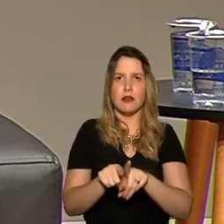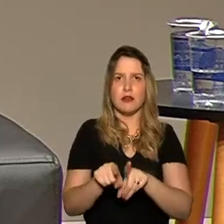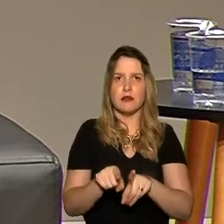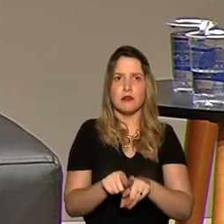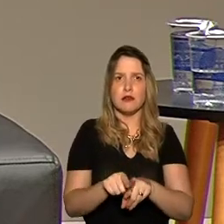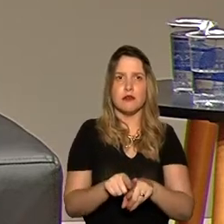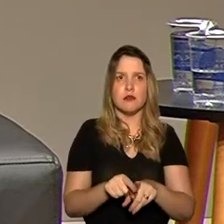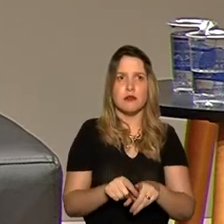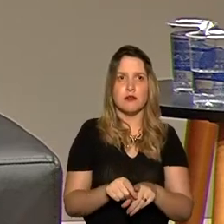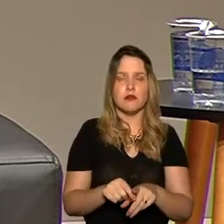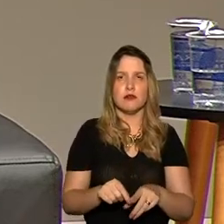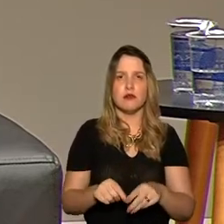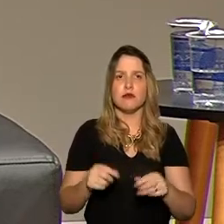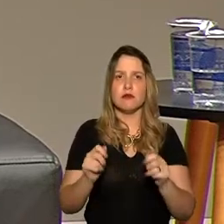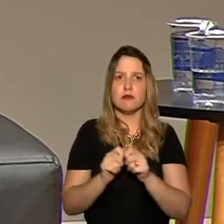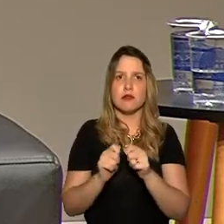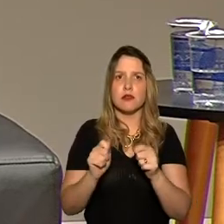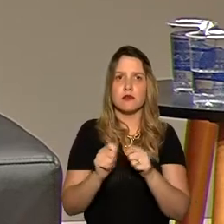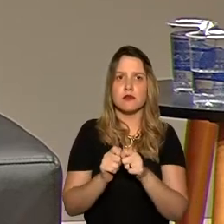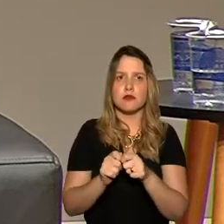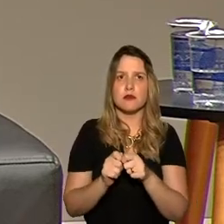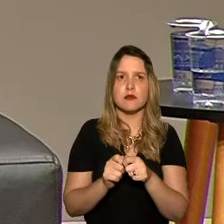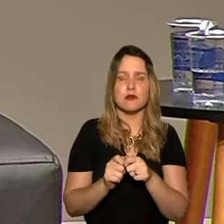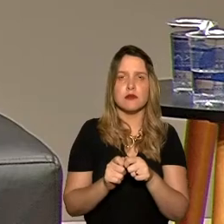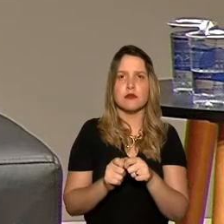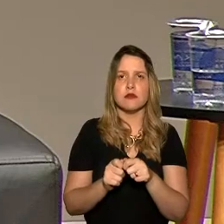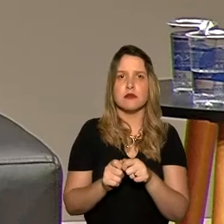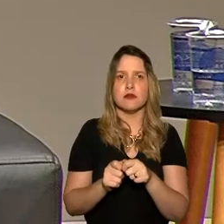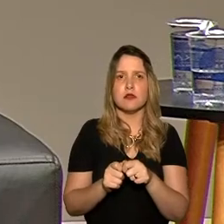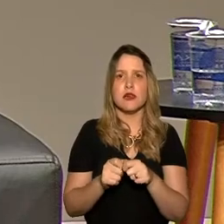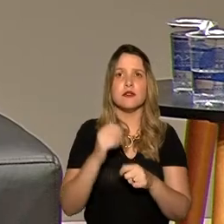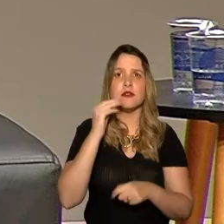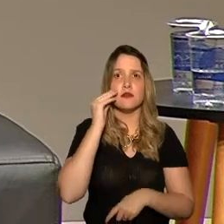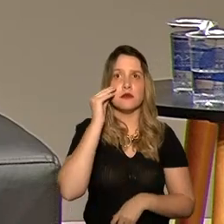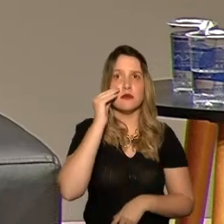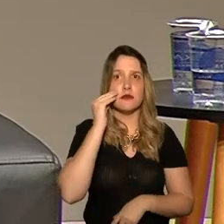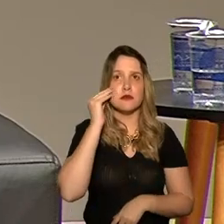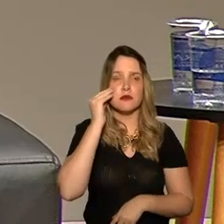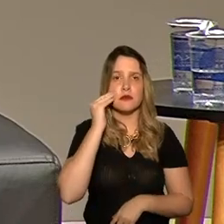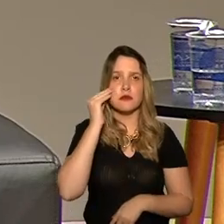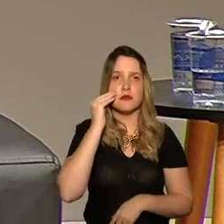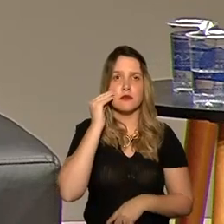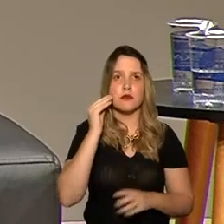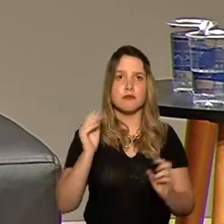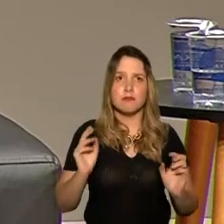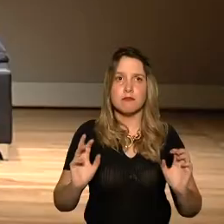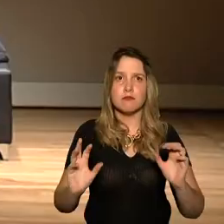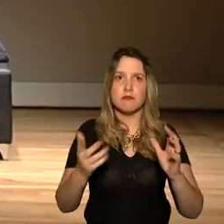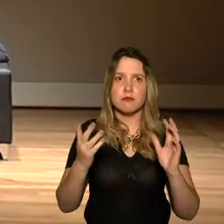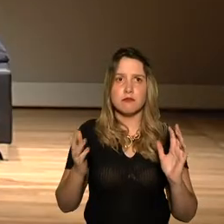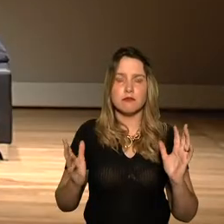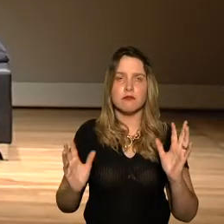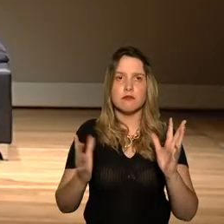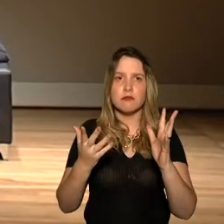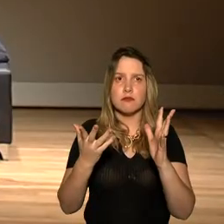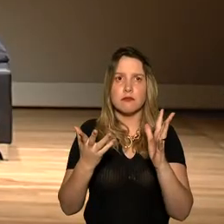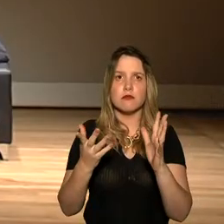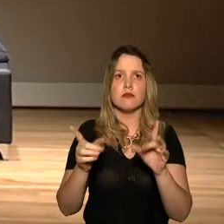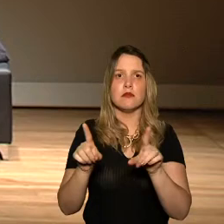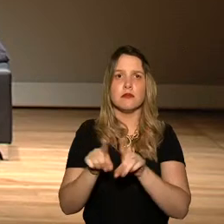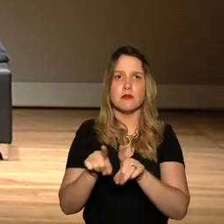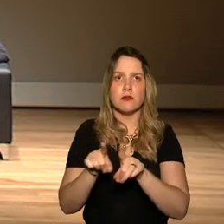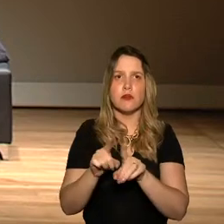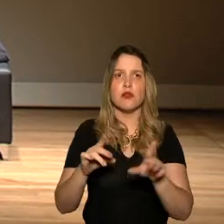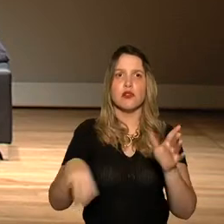preocupadas em fazer dessa experiência uma experiência cativante e não traumática nisso